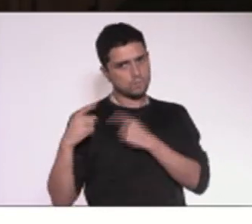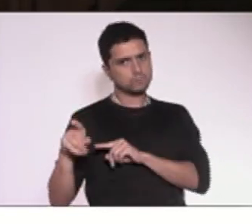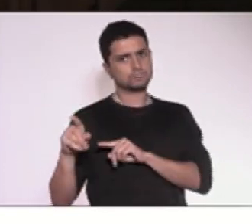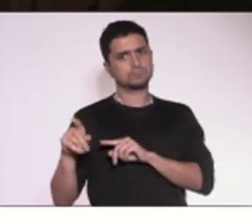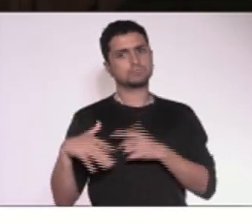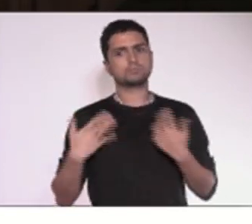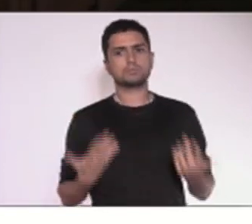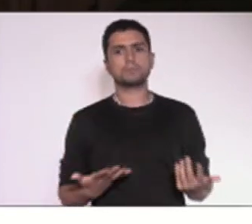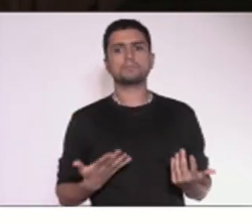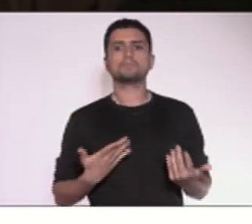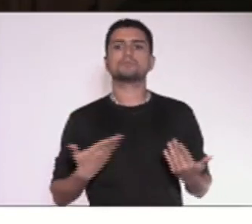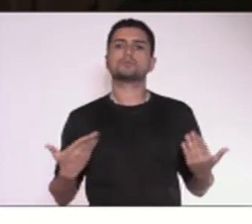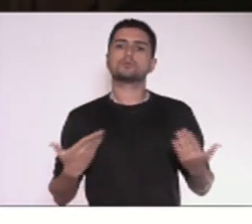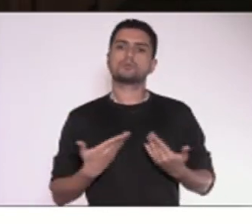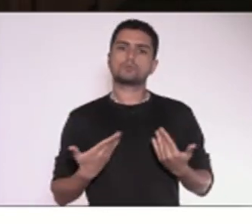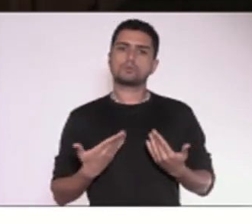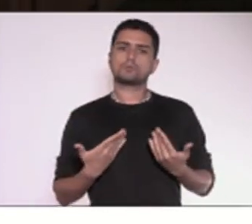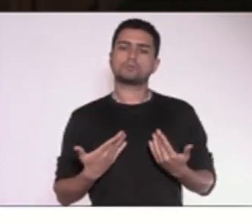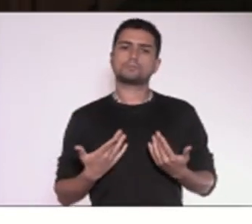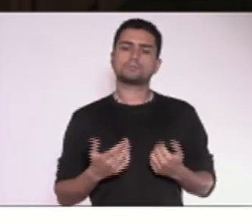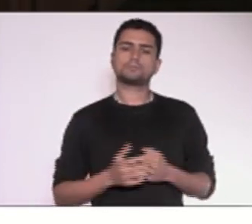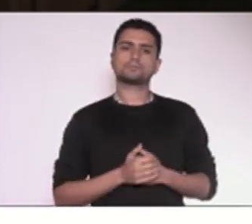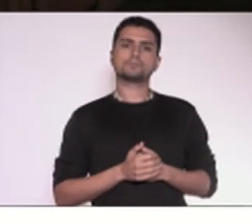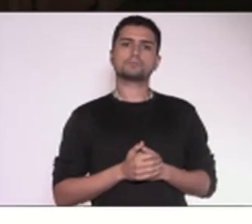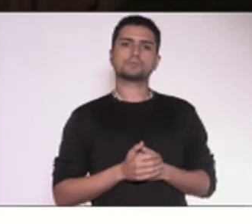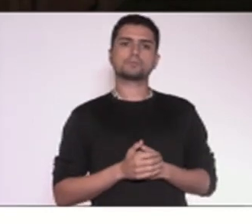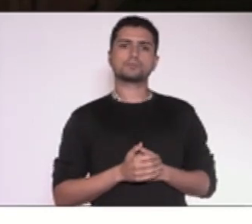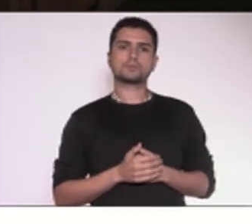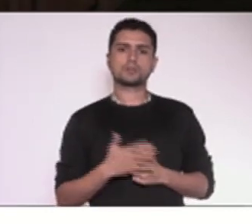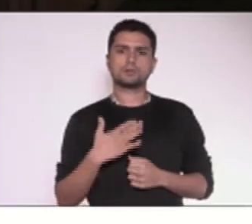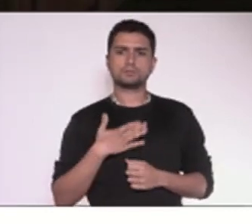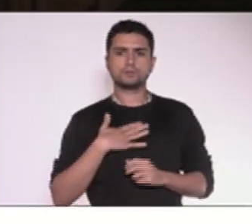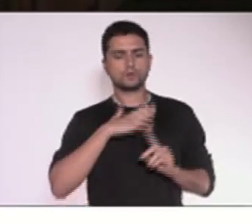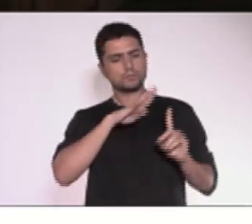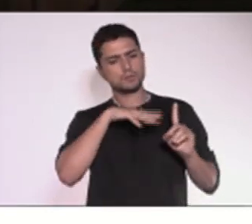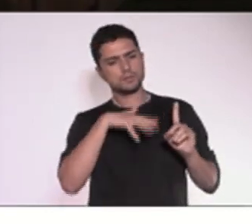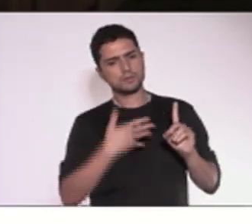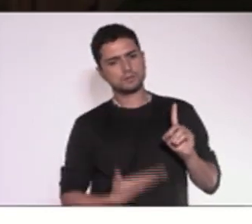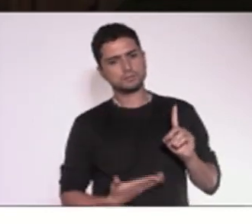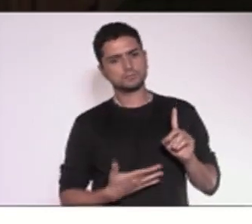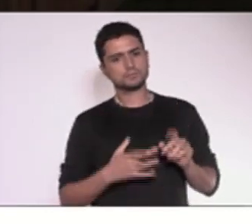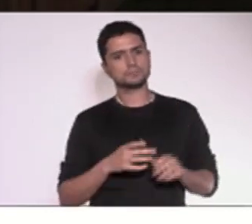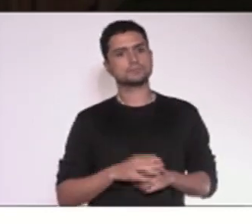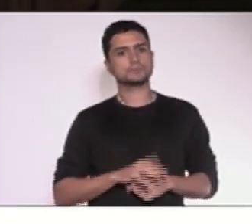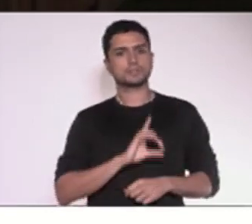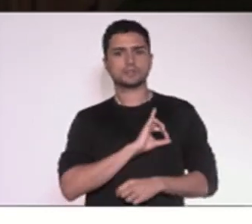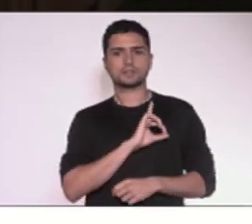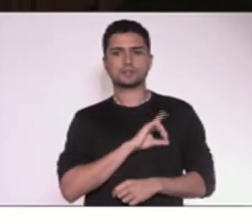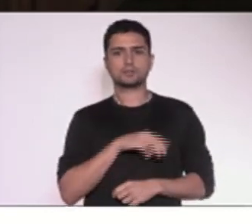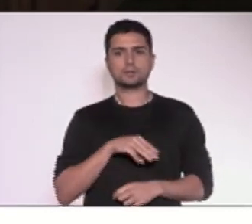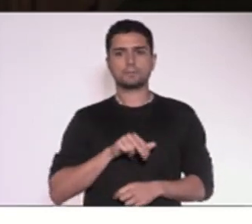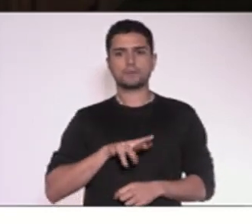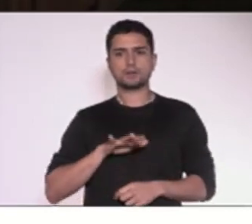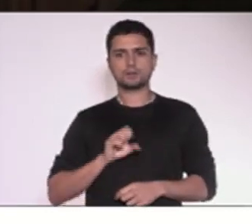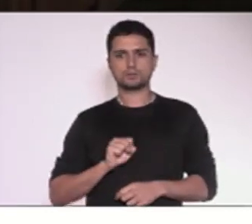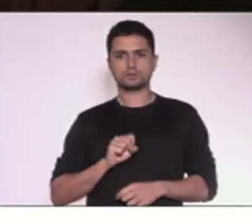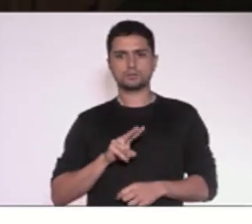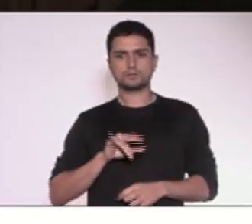homenagem em seu nome, delegado Marcos Vinícius, à sua instituição e a